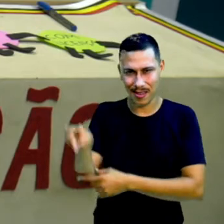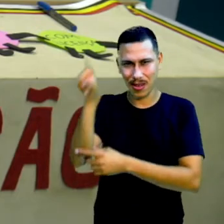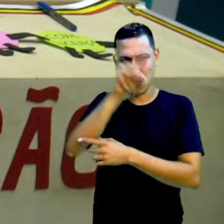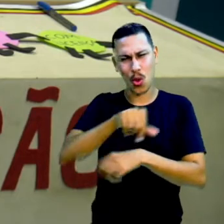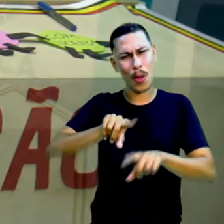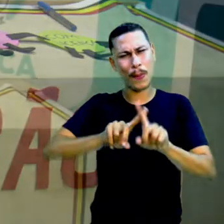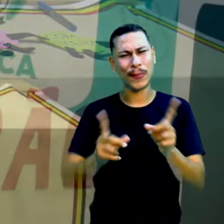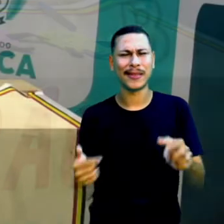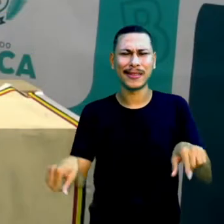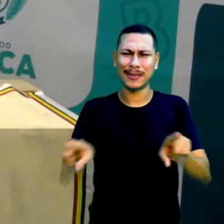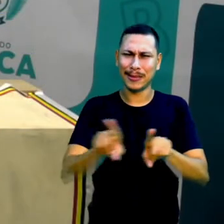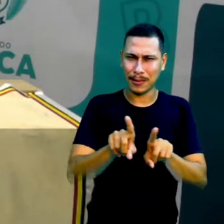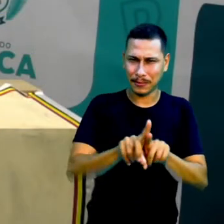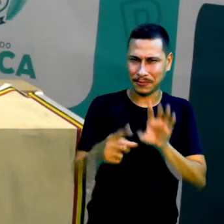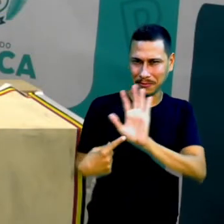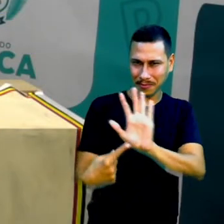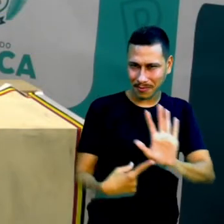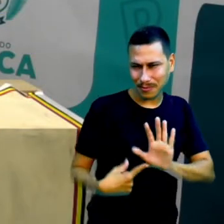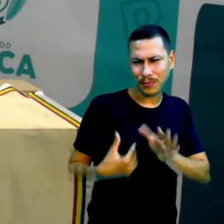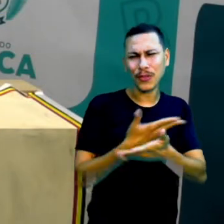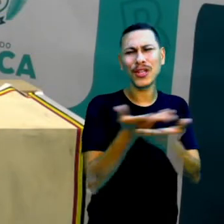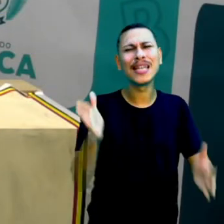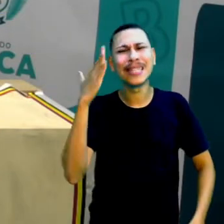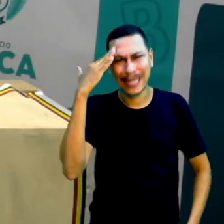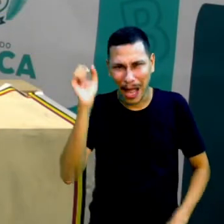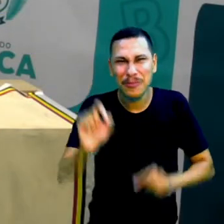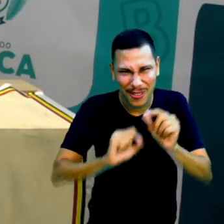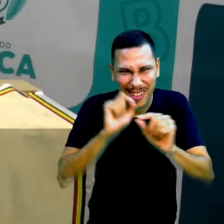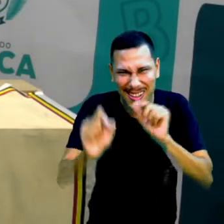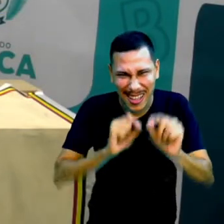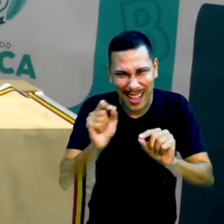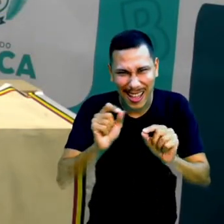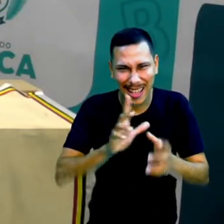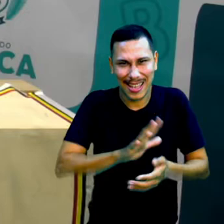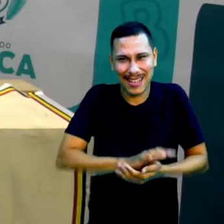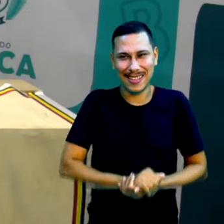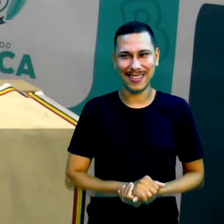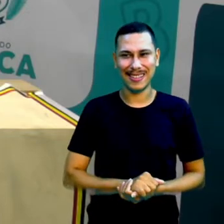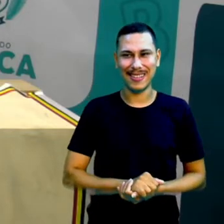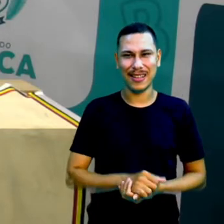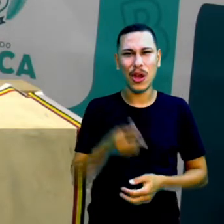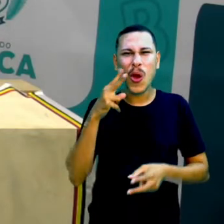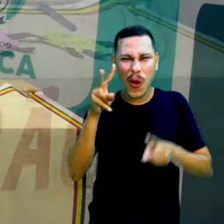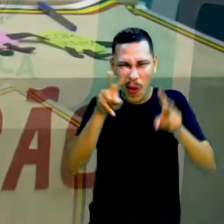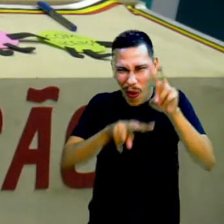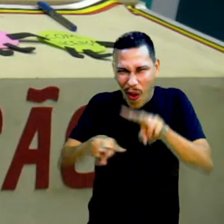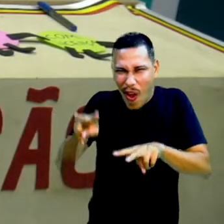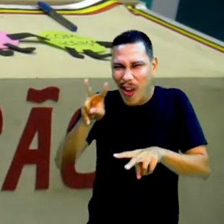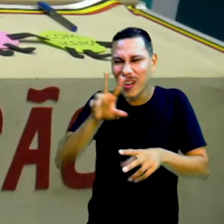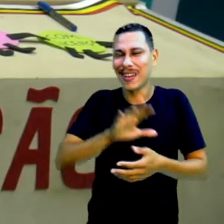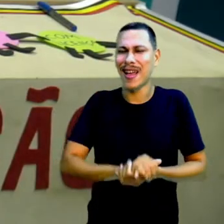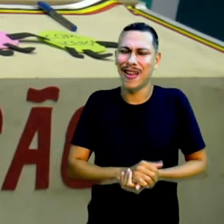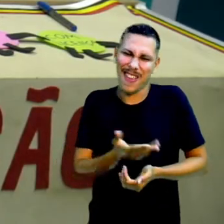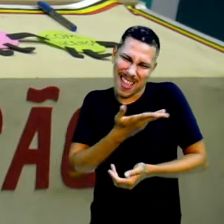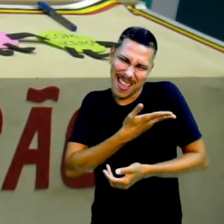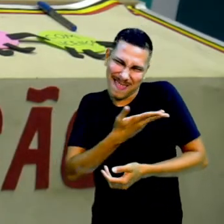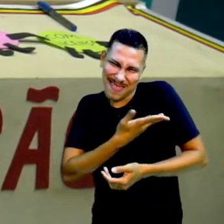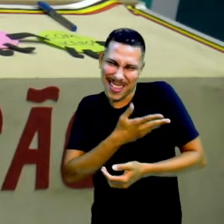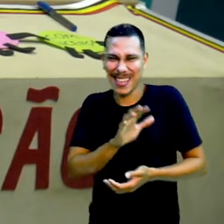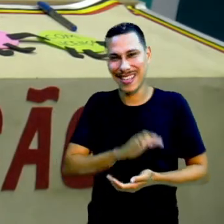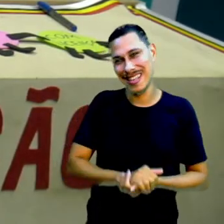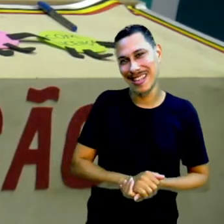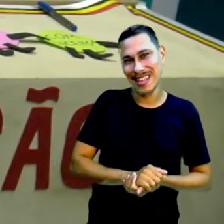Tia Ilma trouxe também, sabe o que para você? Uma coleguinha, a Joaninha.